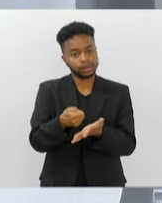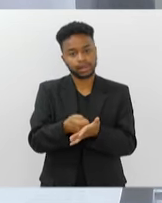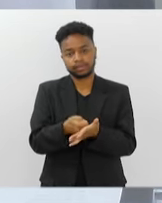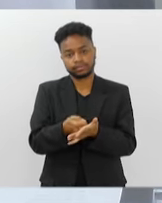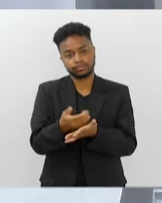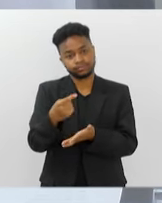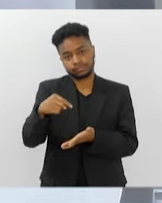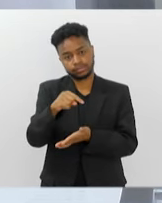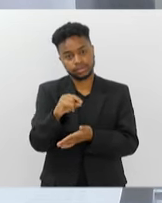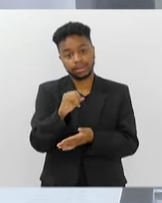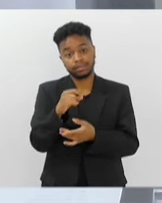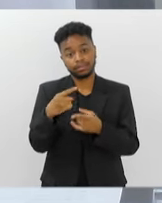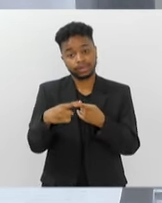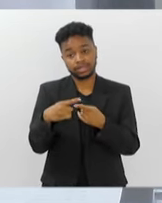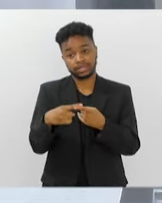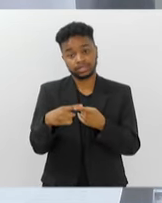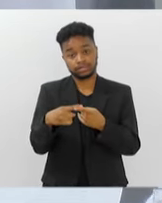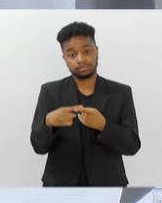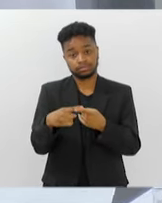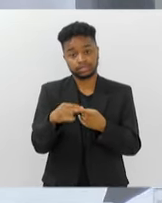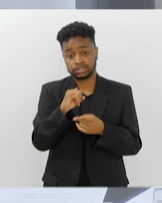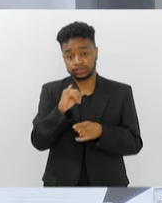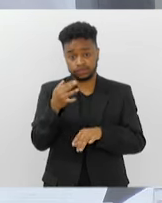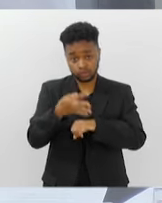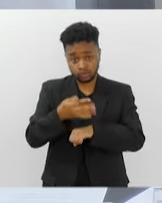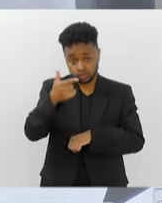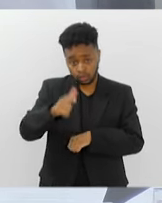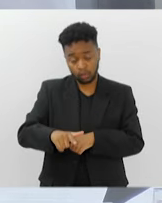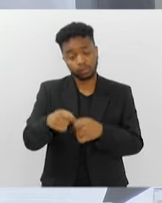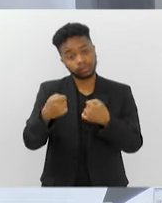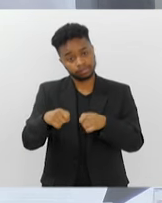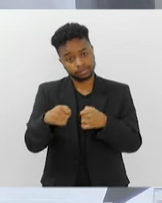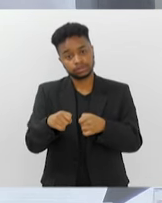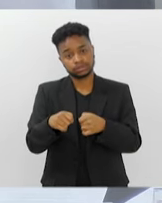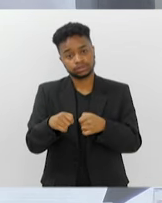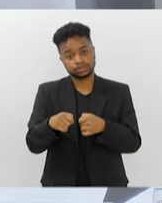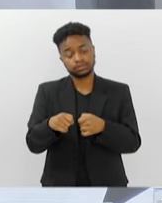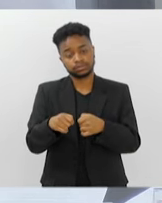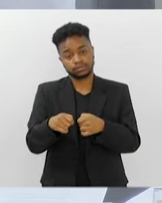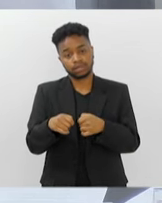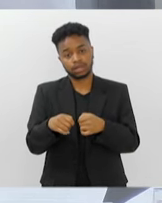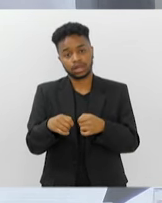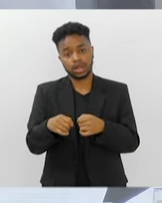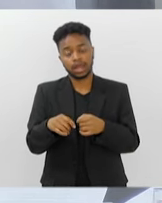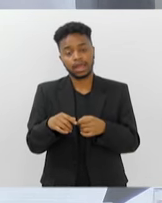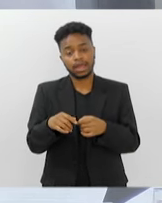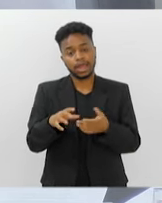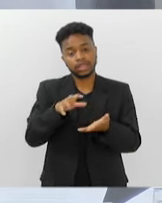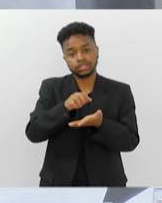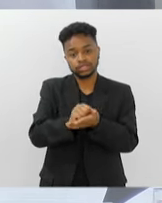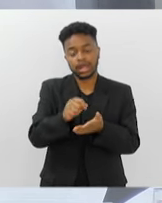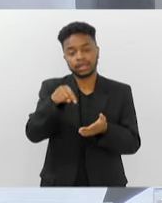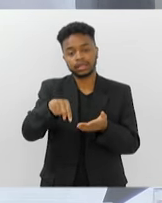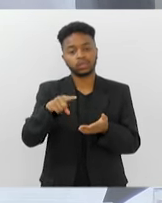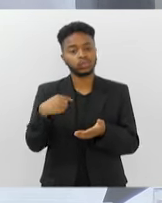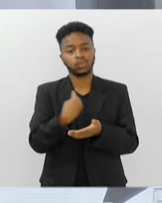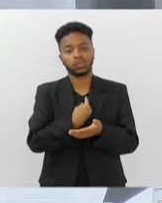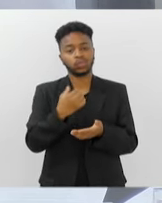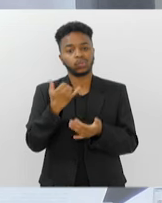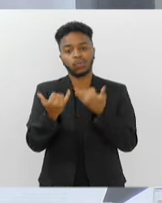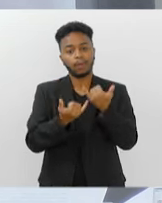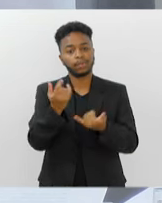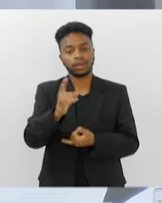contiva caso não venha que é importante que fique consignado em ata para que as pessoas saibam que isso aqui não é uma brincadeira a gente não tá aqui brincando